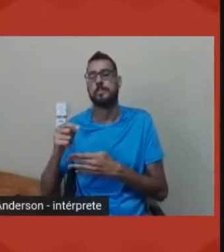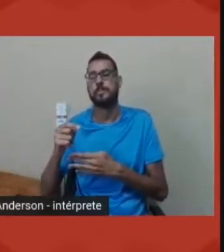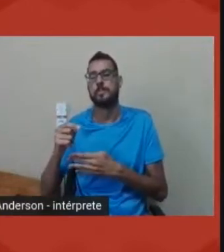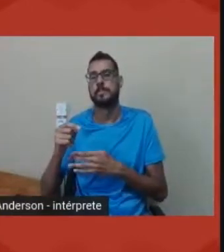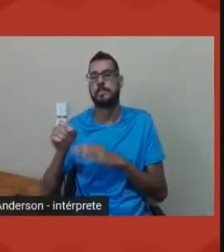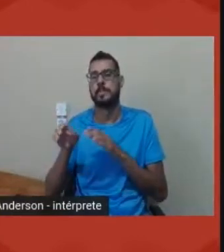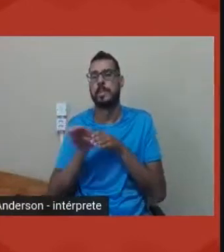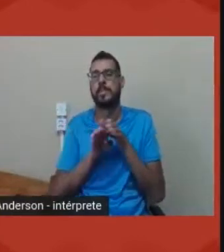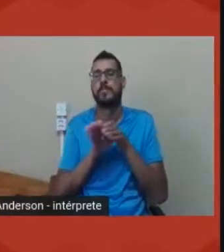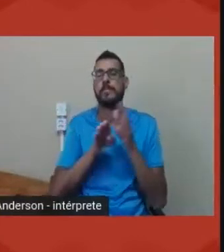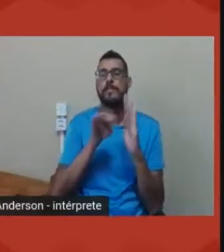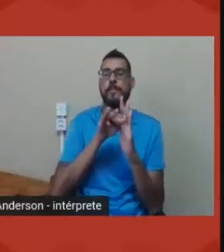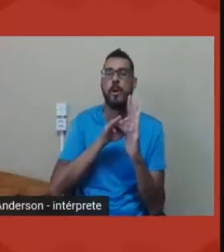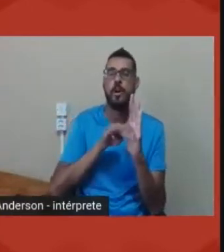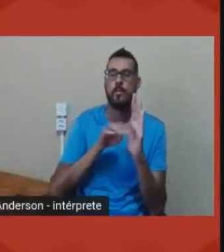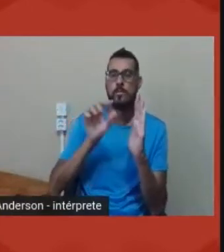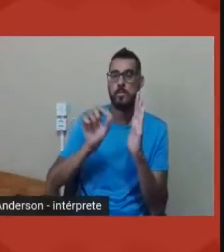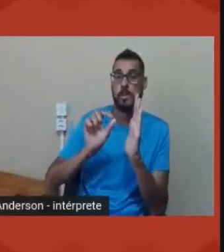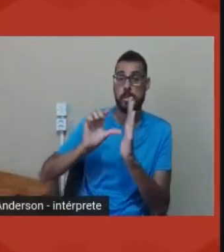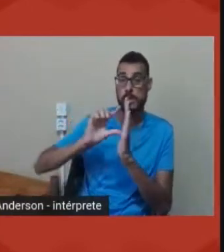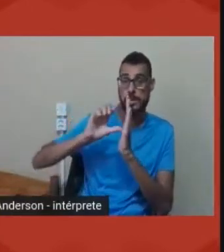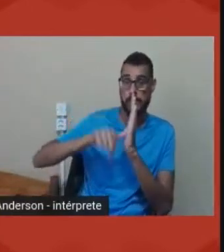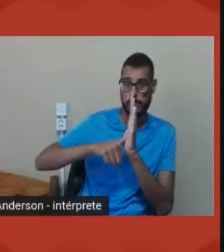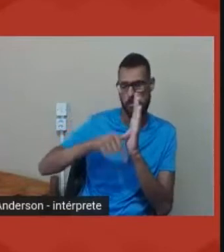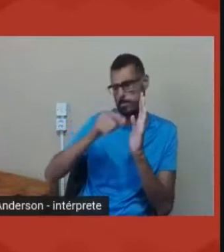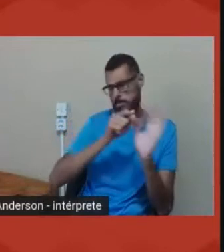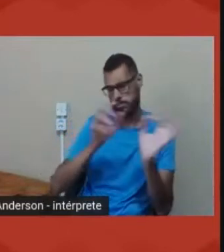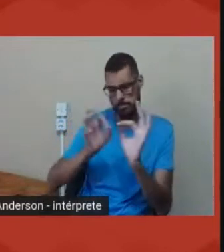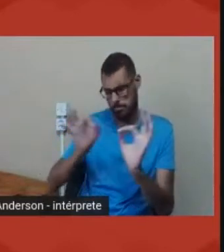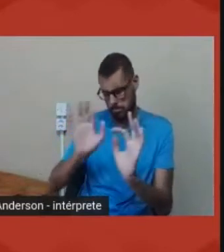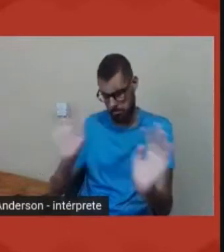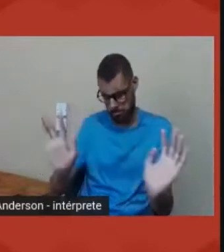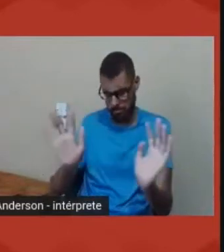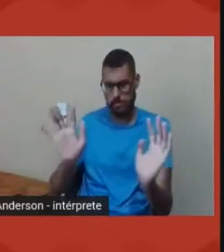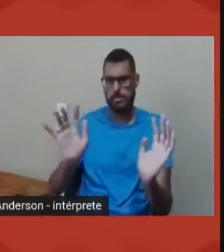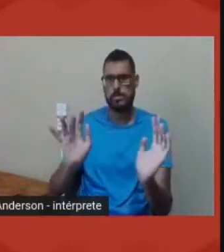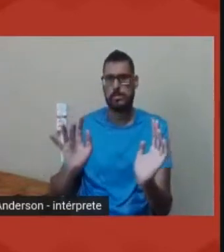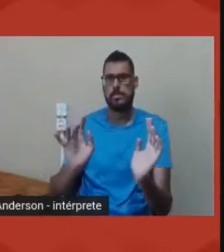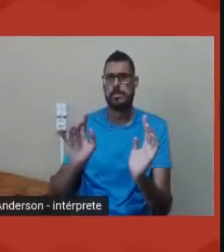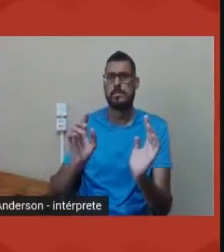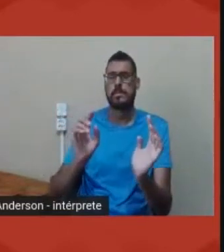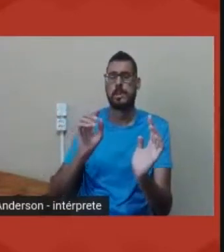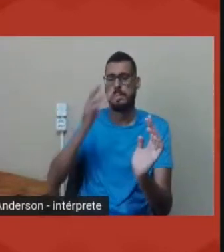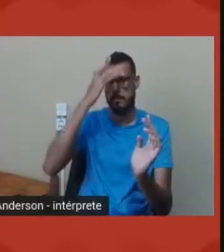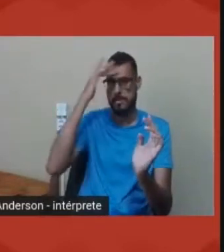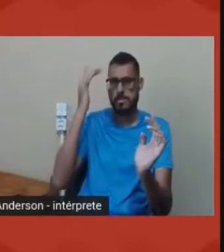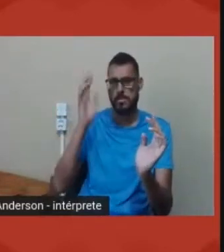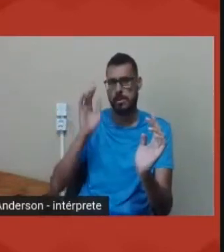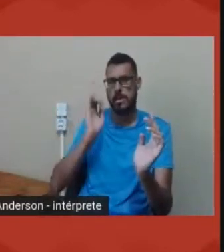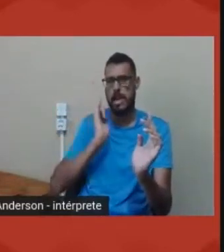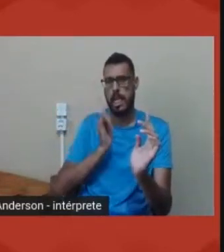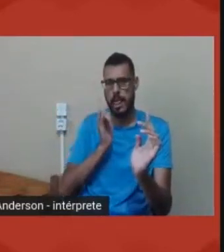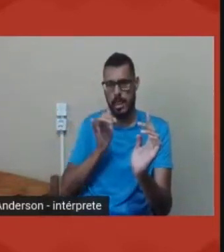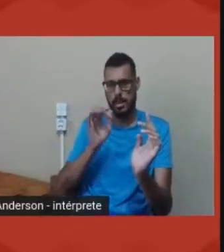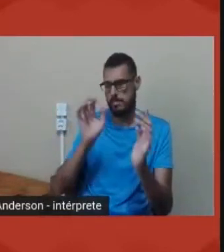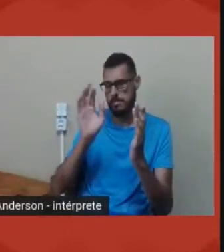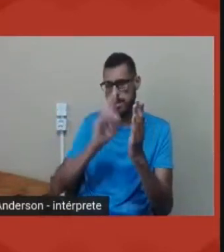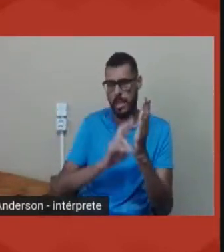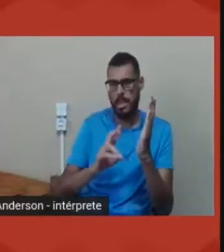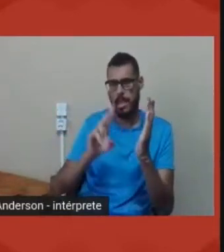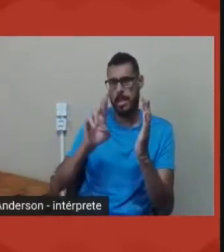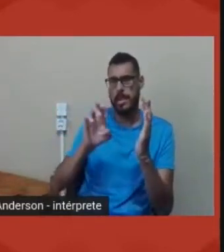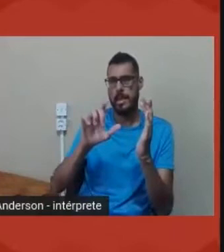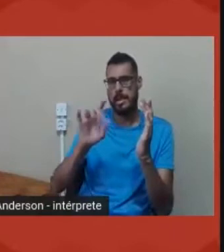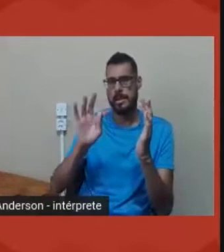para vocês depois inserirem, se organizem tranquilamente. O relator só precisa entrar, relatora, né? Para